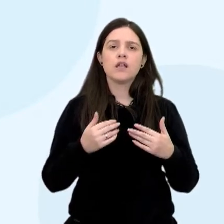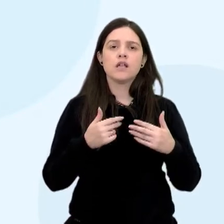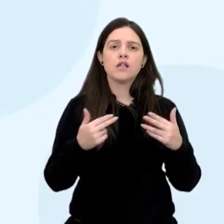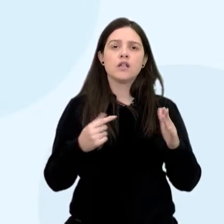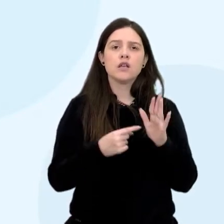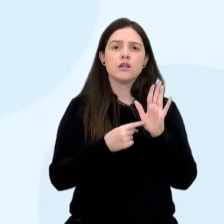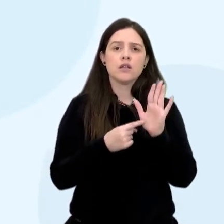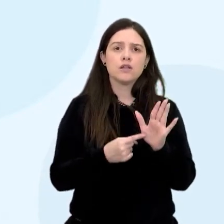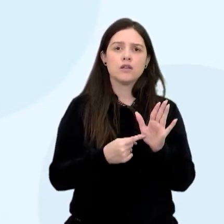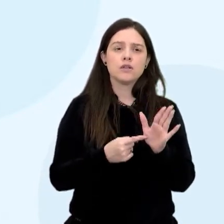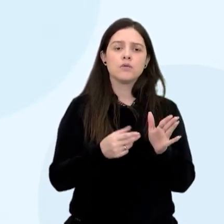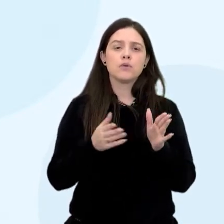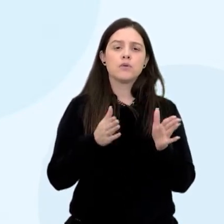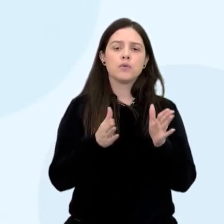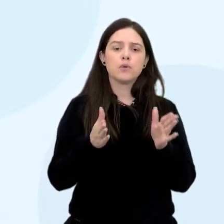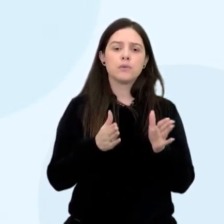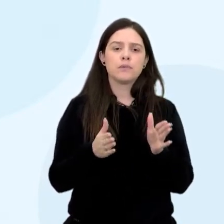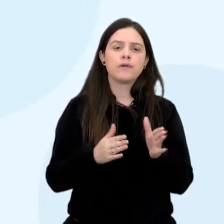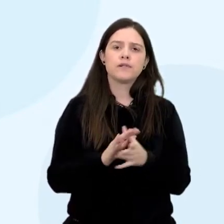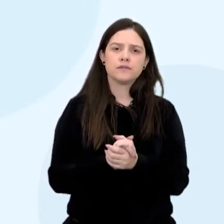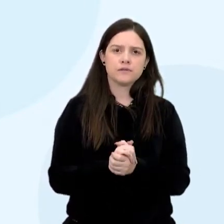dentro, passa a mangueira